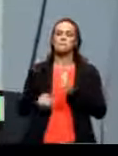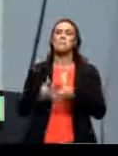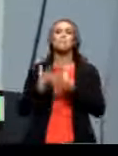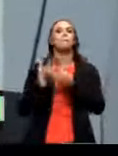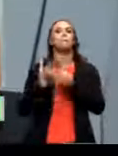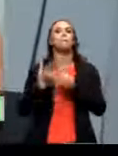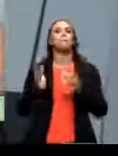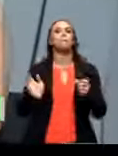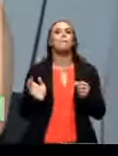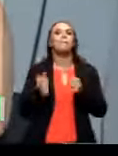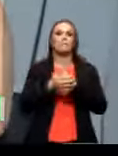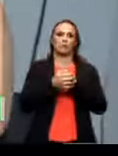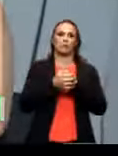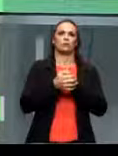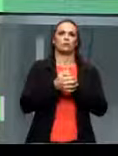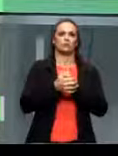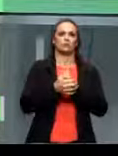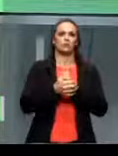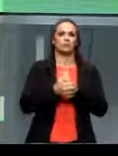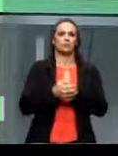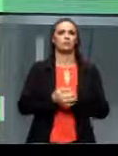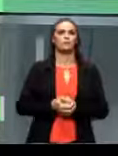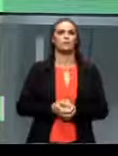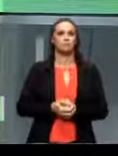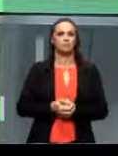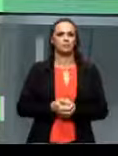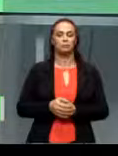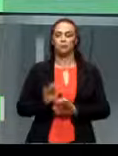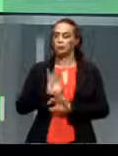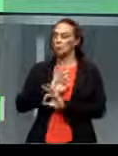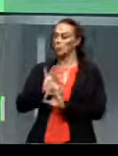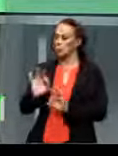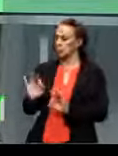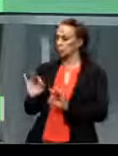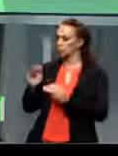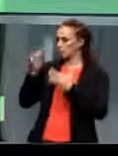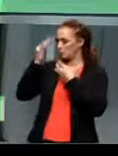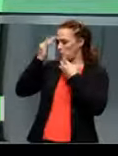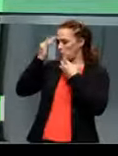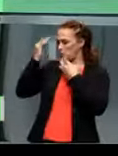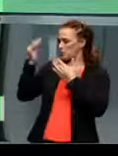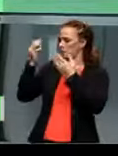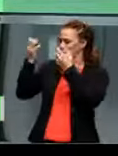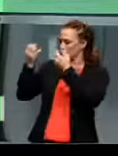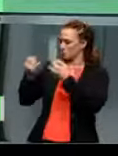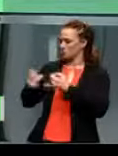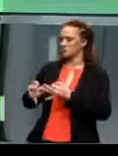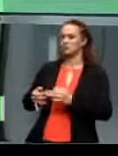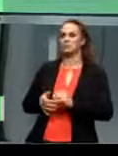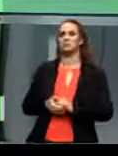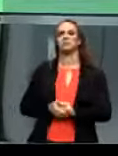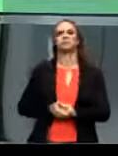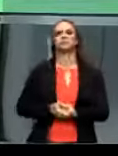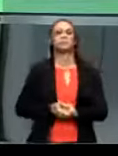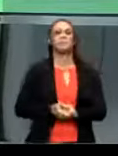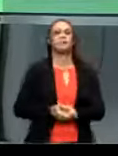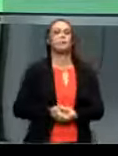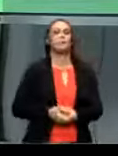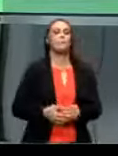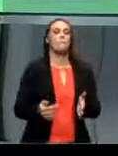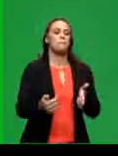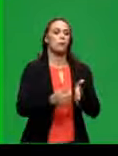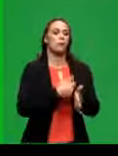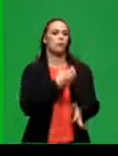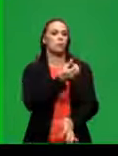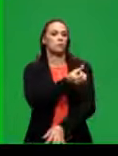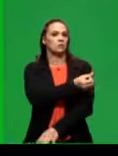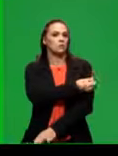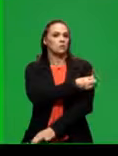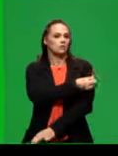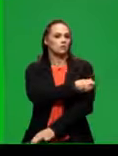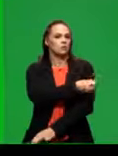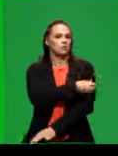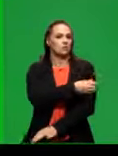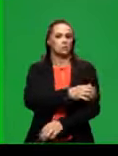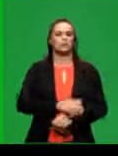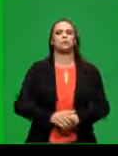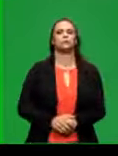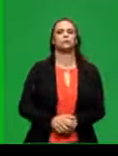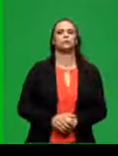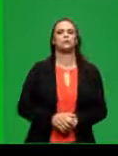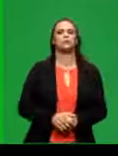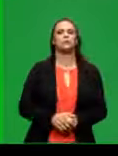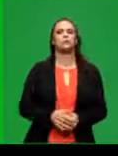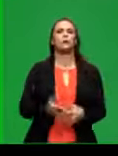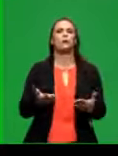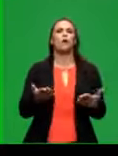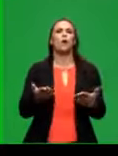ok? Ótimo, muito obrigada pela explicação, professora Marisa. Sexto ano, quais são os estados físicos